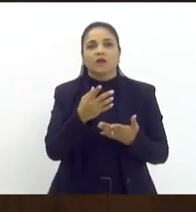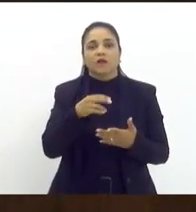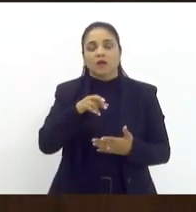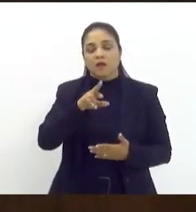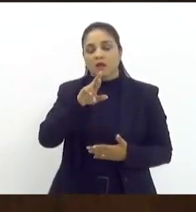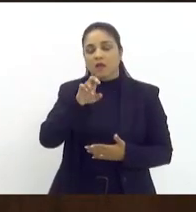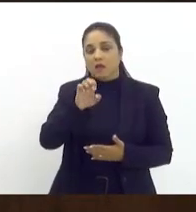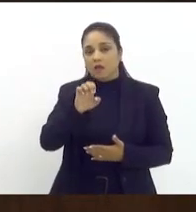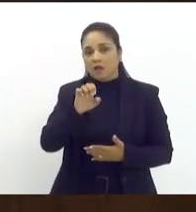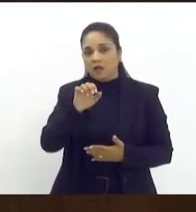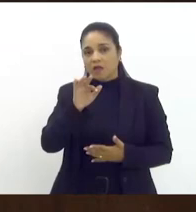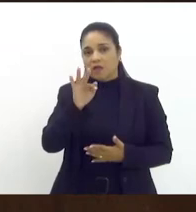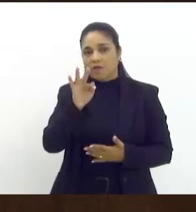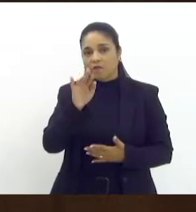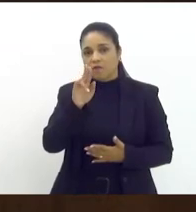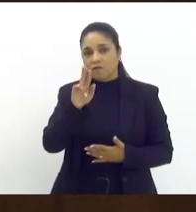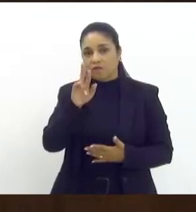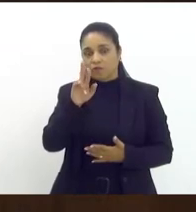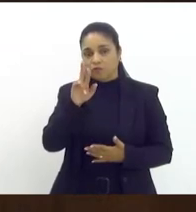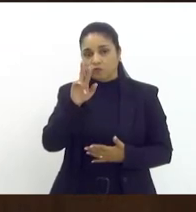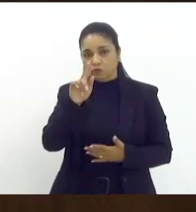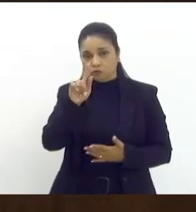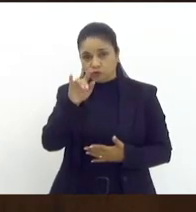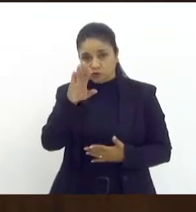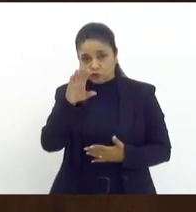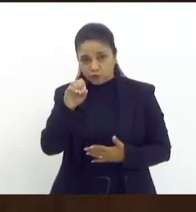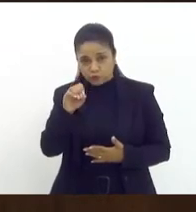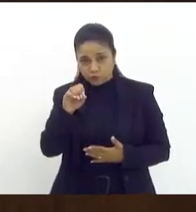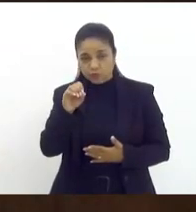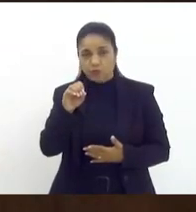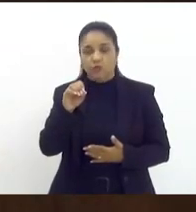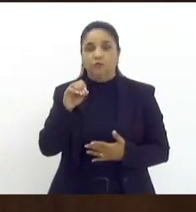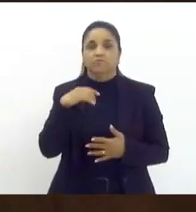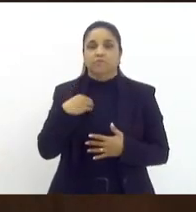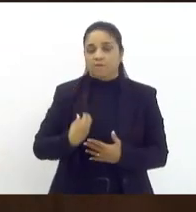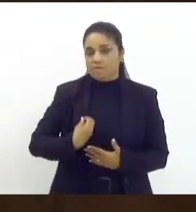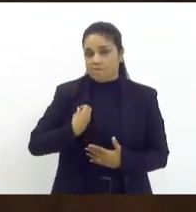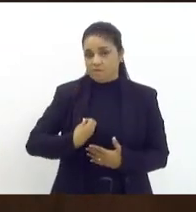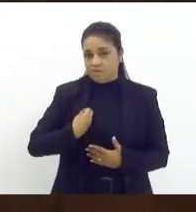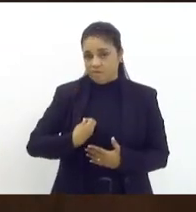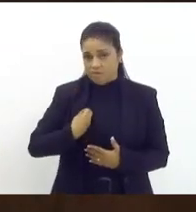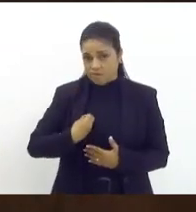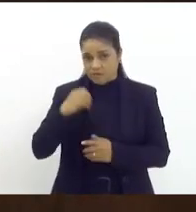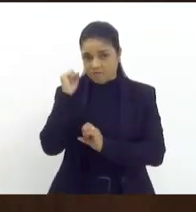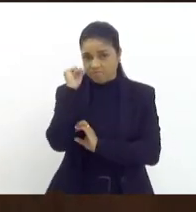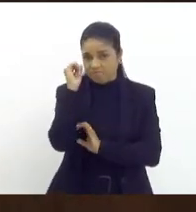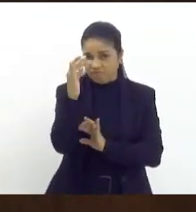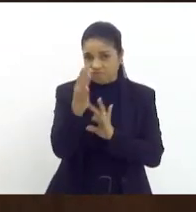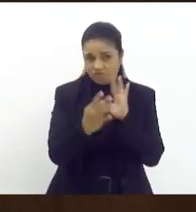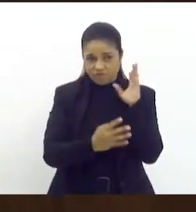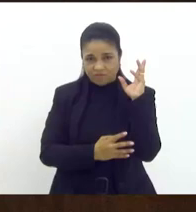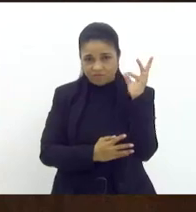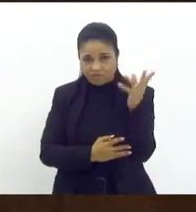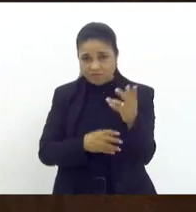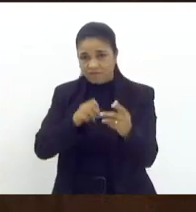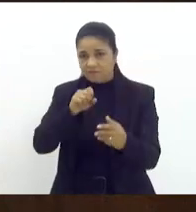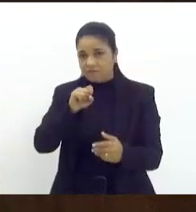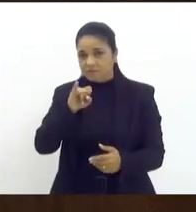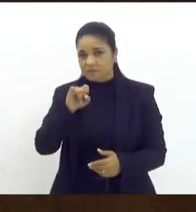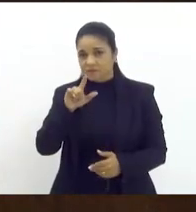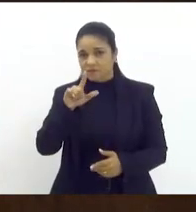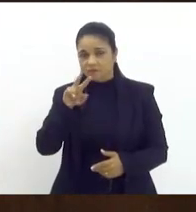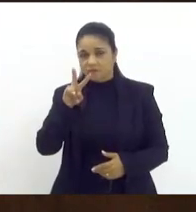de vida Silvestre da Serra da Estrela logo na entrada na subida esse faz corredor de